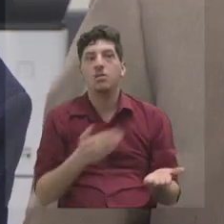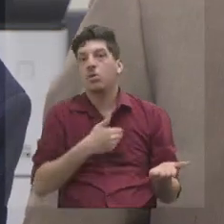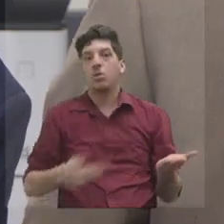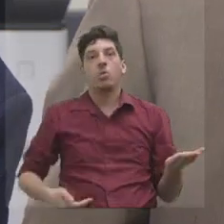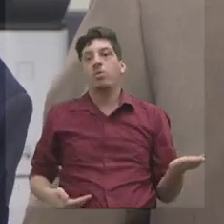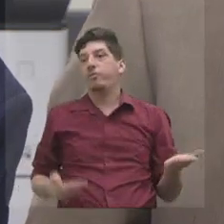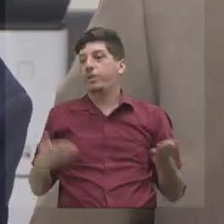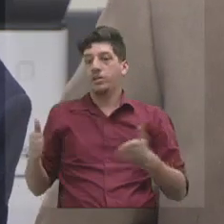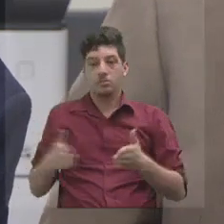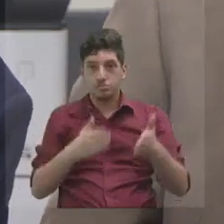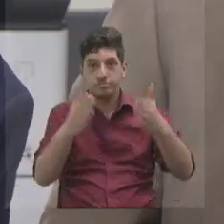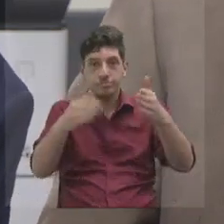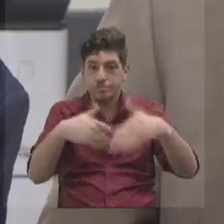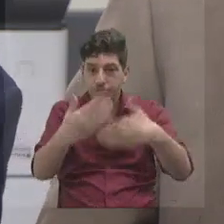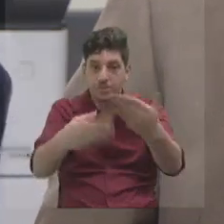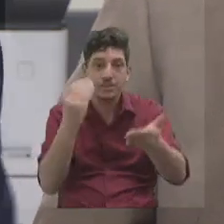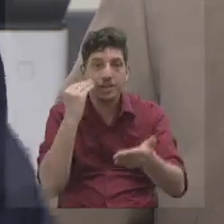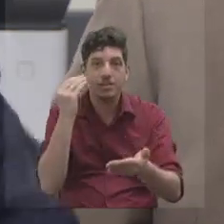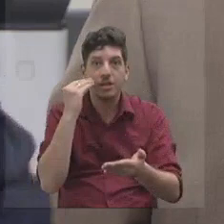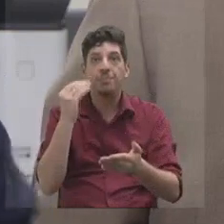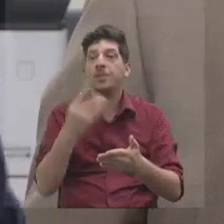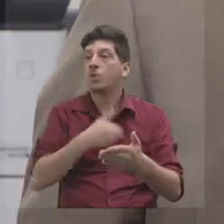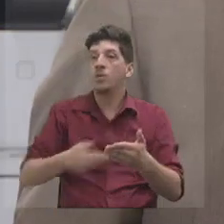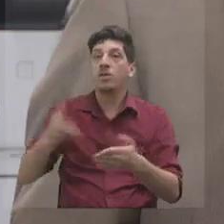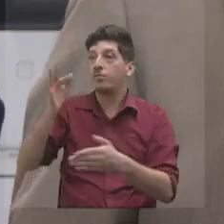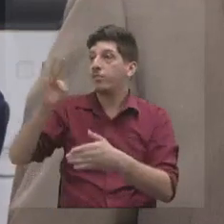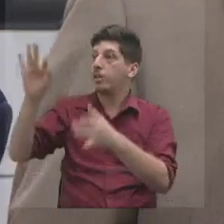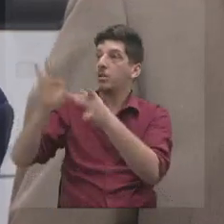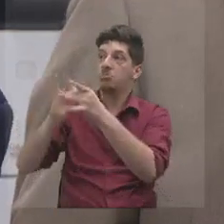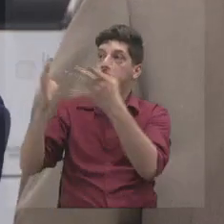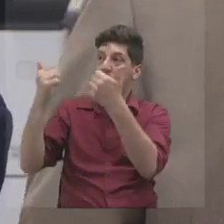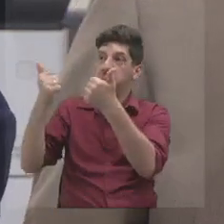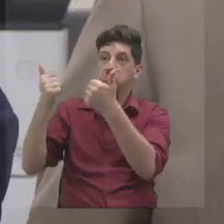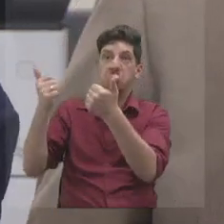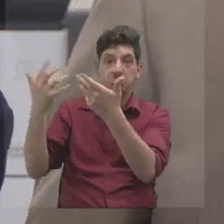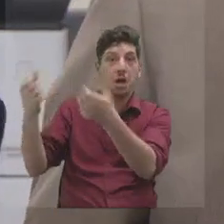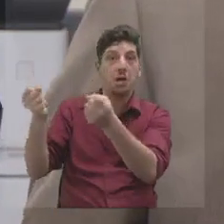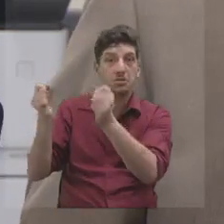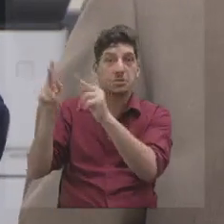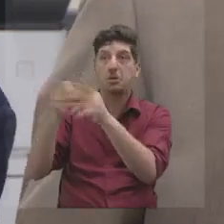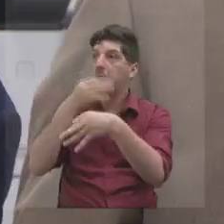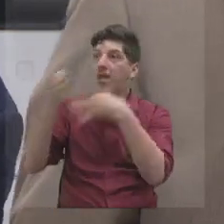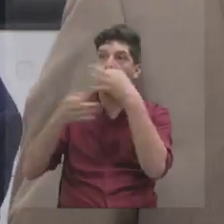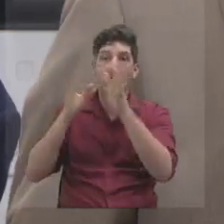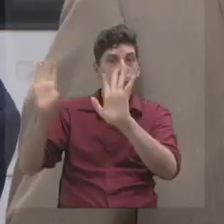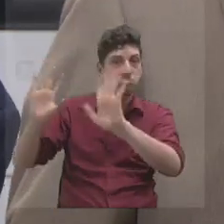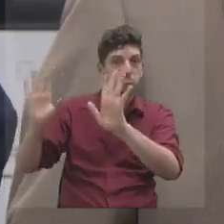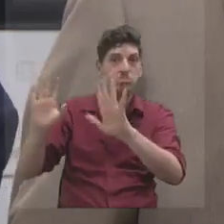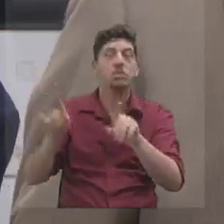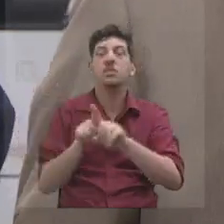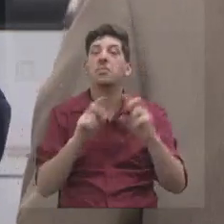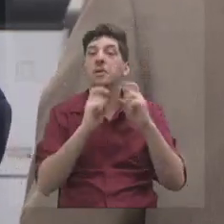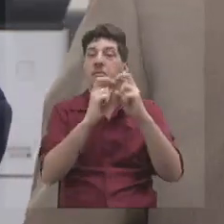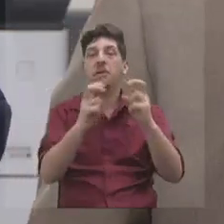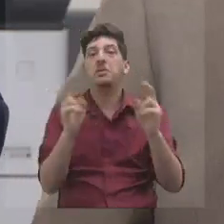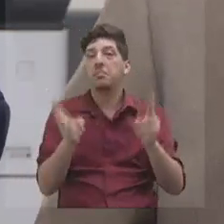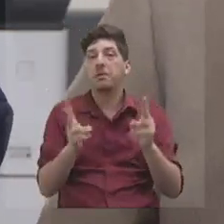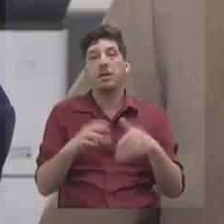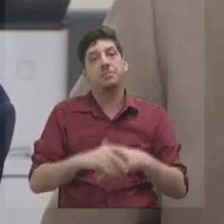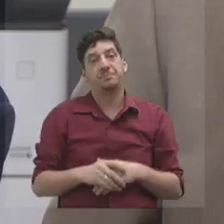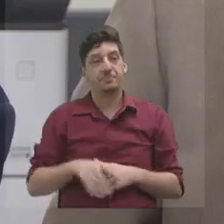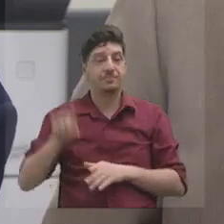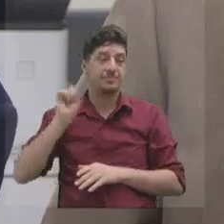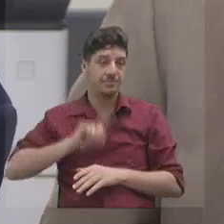critiquei o governo federal por estar abrindo essas concessões enfim metrô a mesma coisa Minas Gerais foi